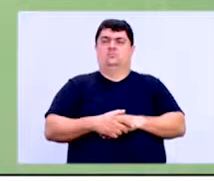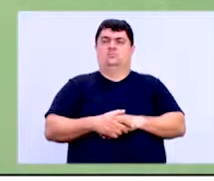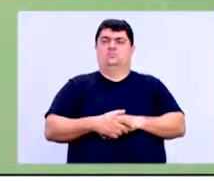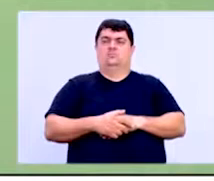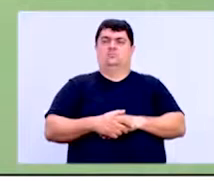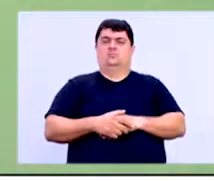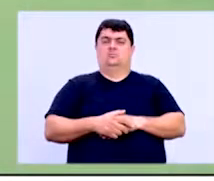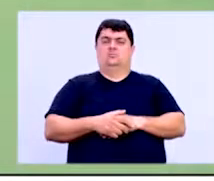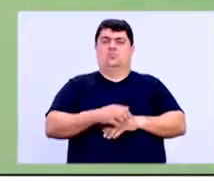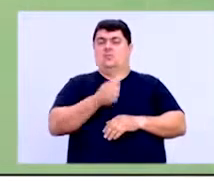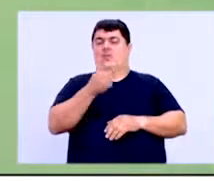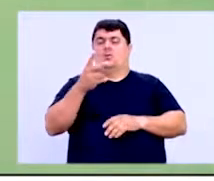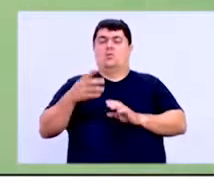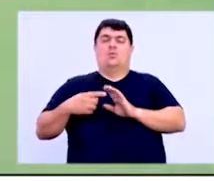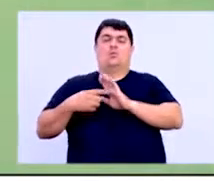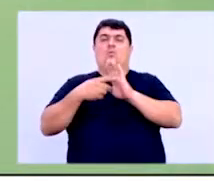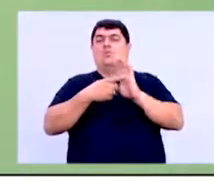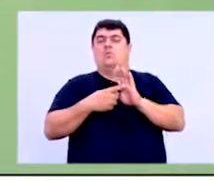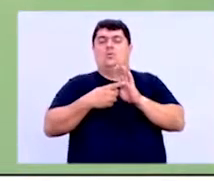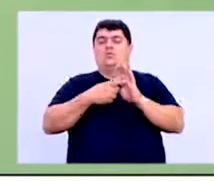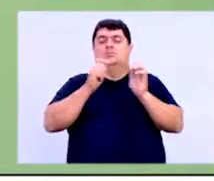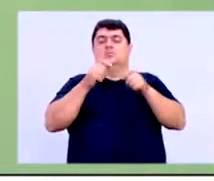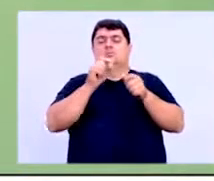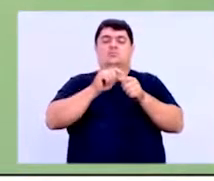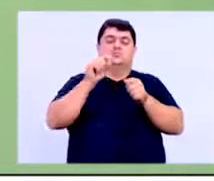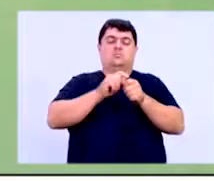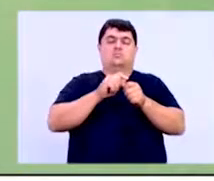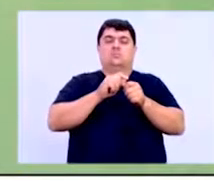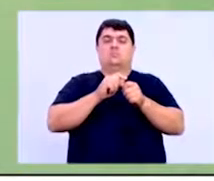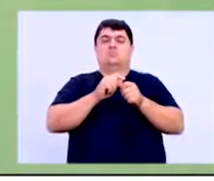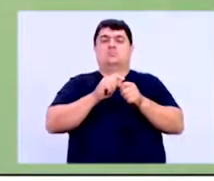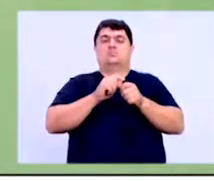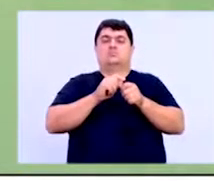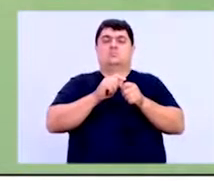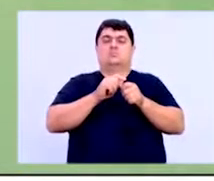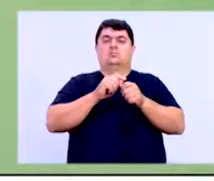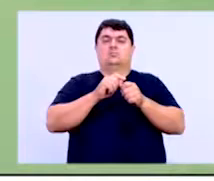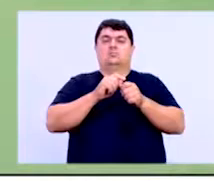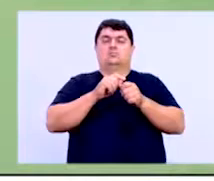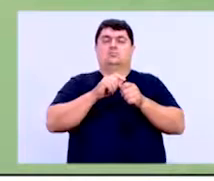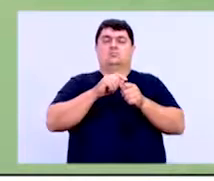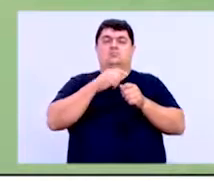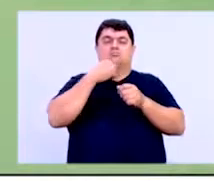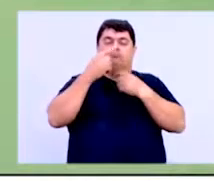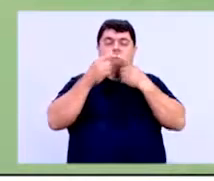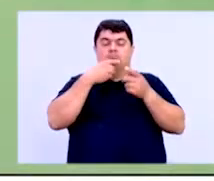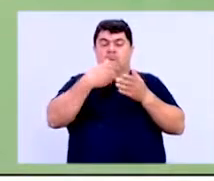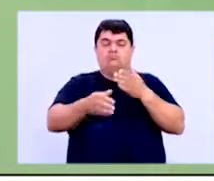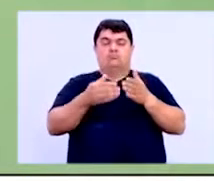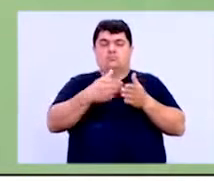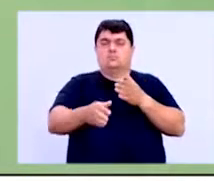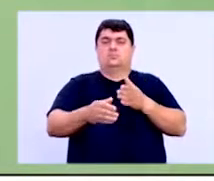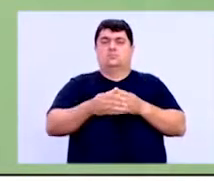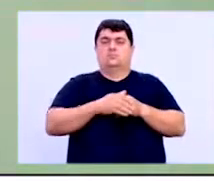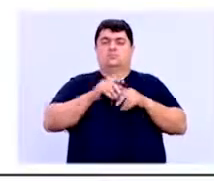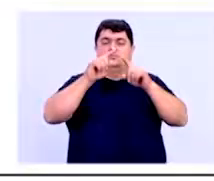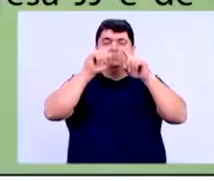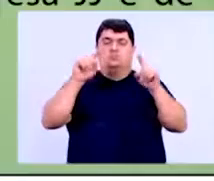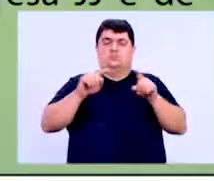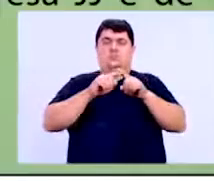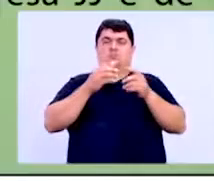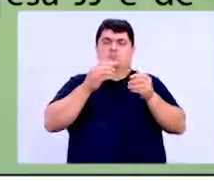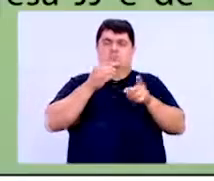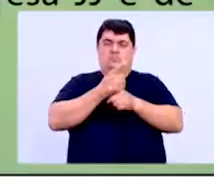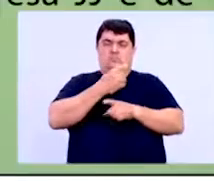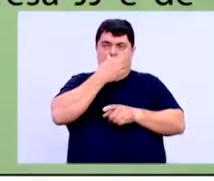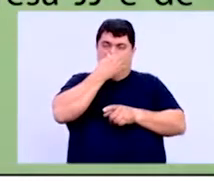Representa quantas vendas podem cair sem que haja prejuízo para a empresa. Vamos ver a fórmula disso aqui?